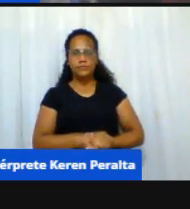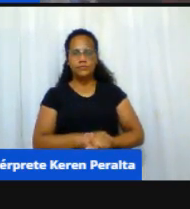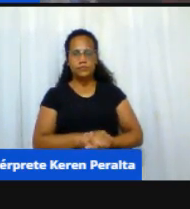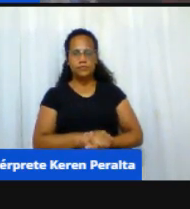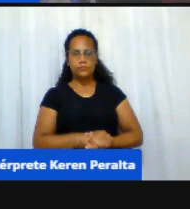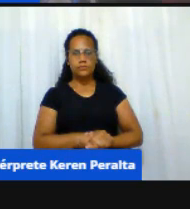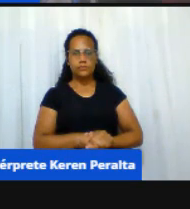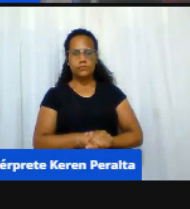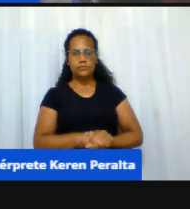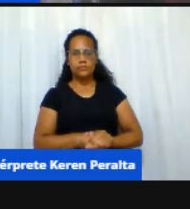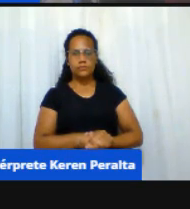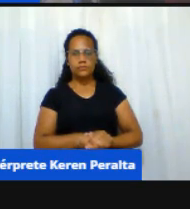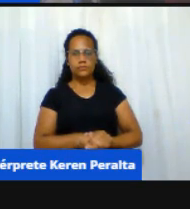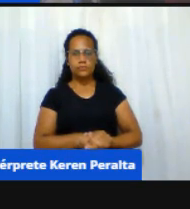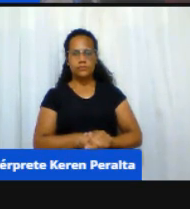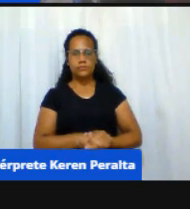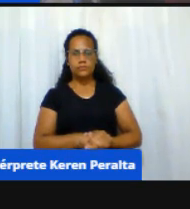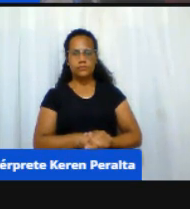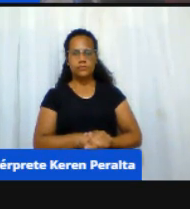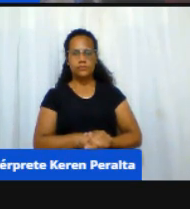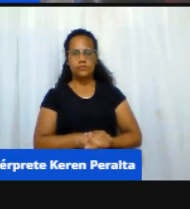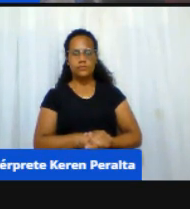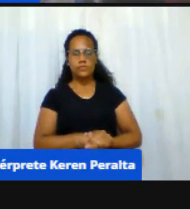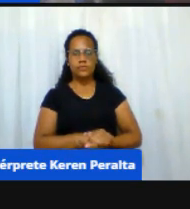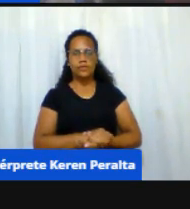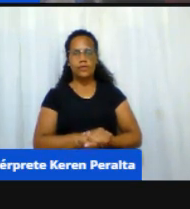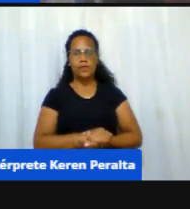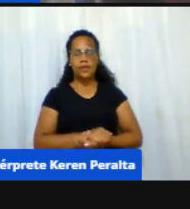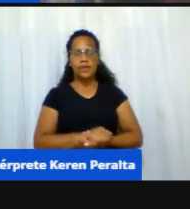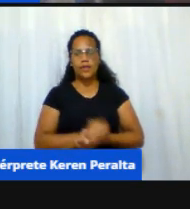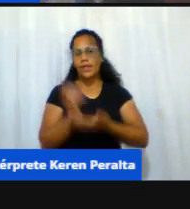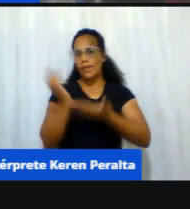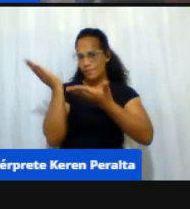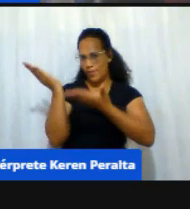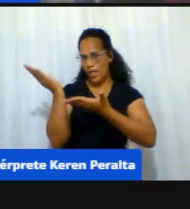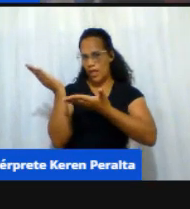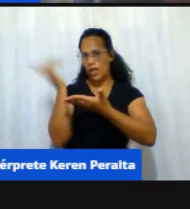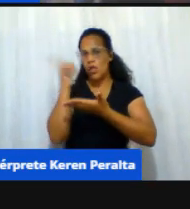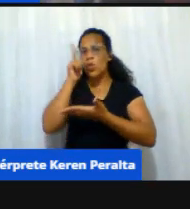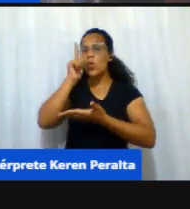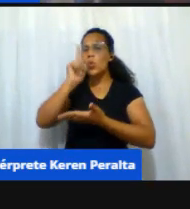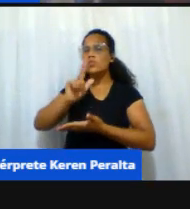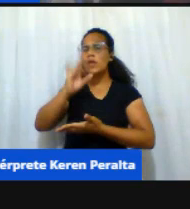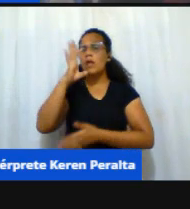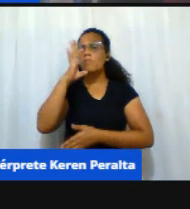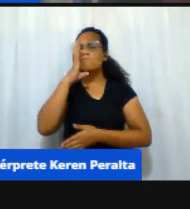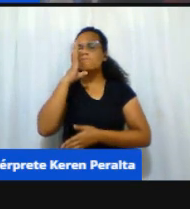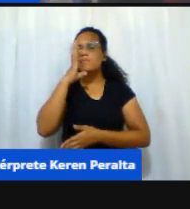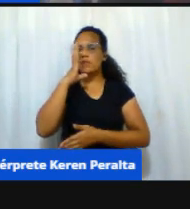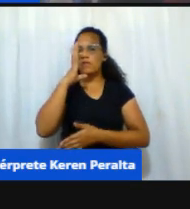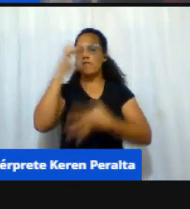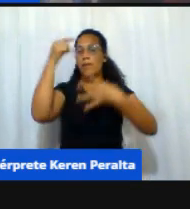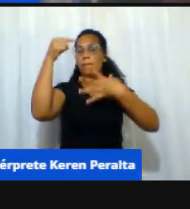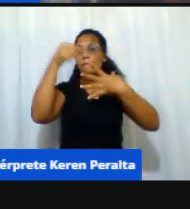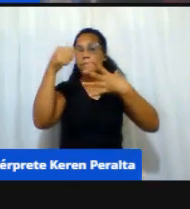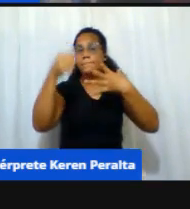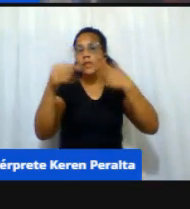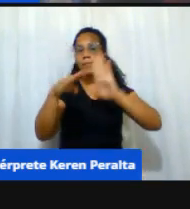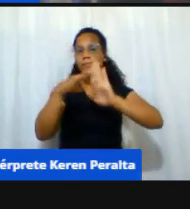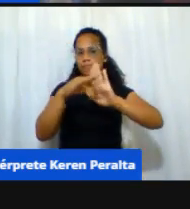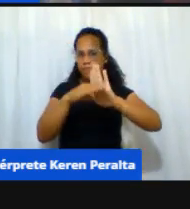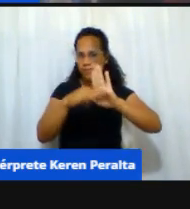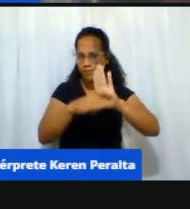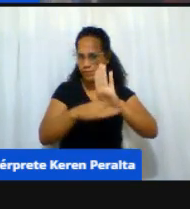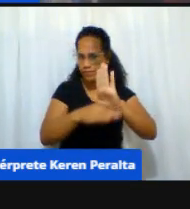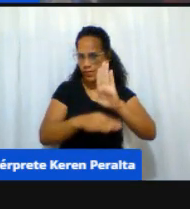Obrigado. Aqui é possível observar os tópicos da pauta, de modo que, em continuidade